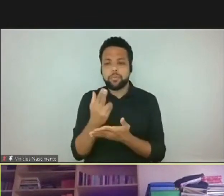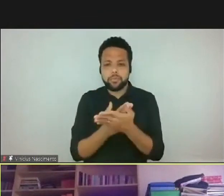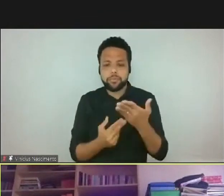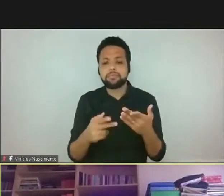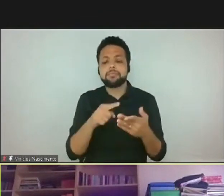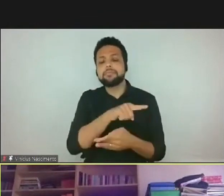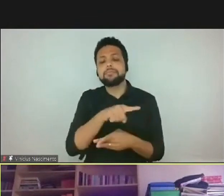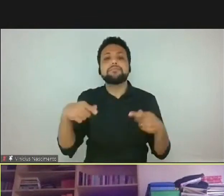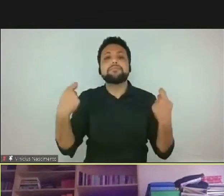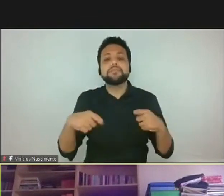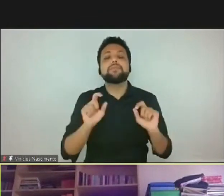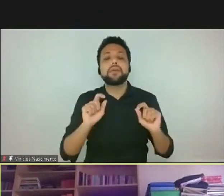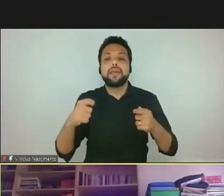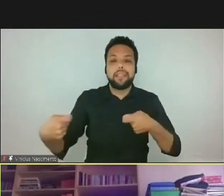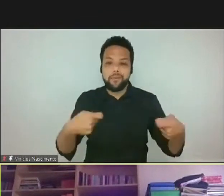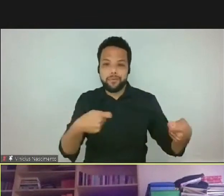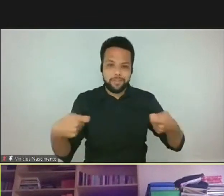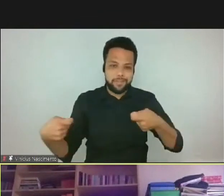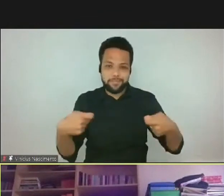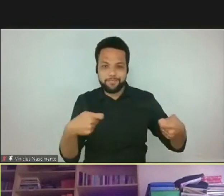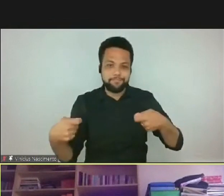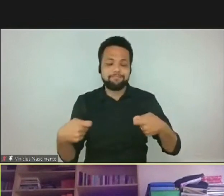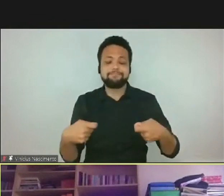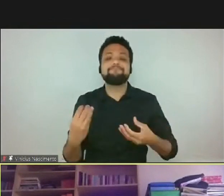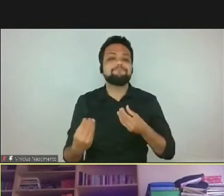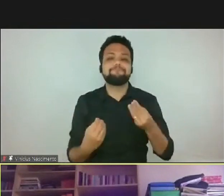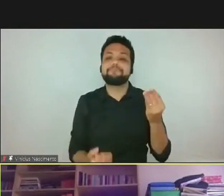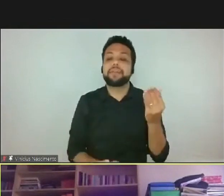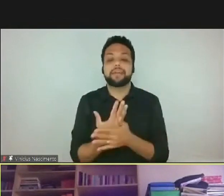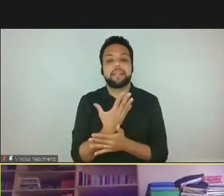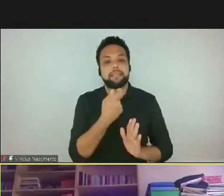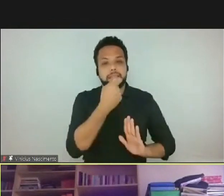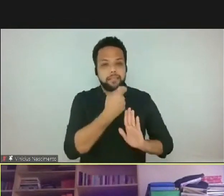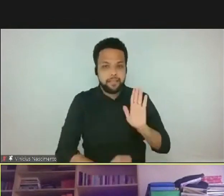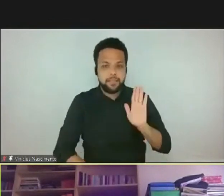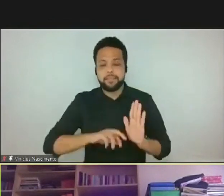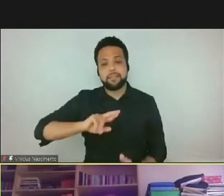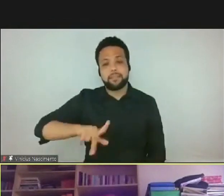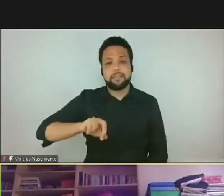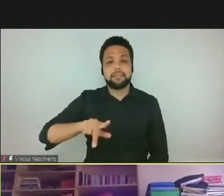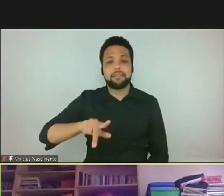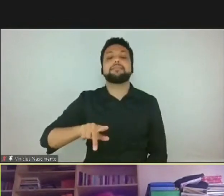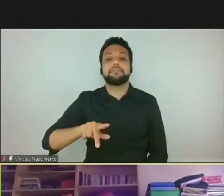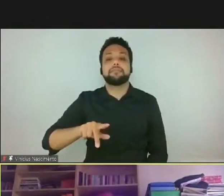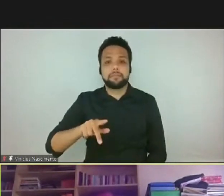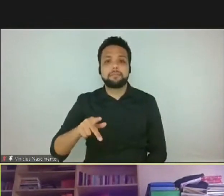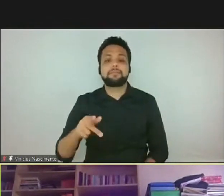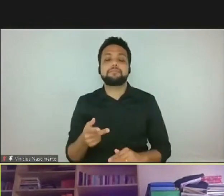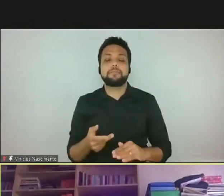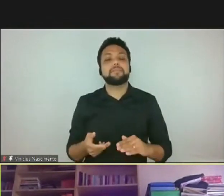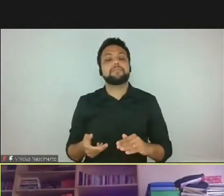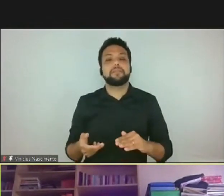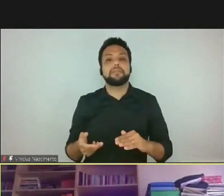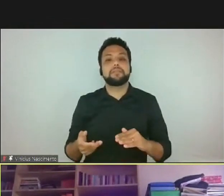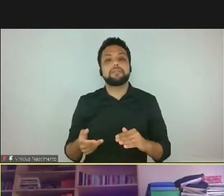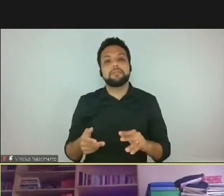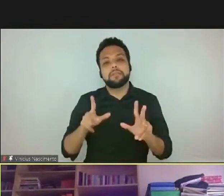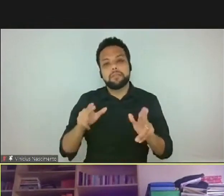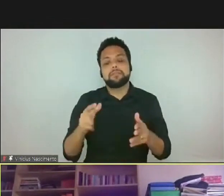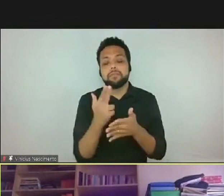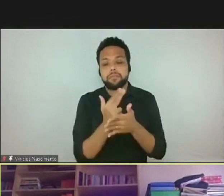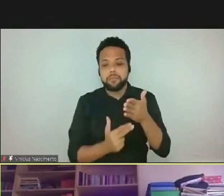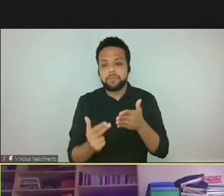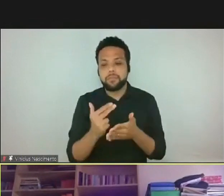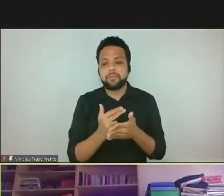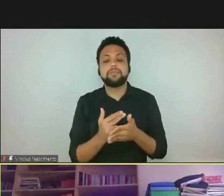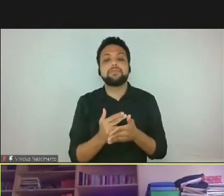que fazer uma negociação para criar um texto que não ficaria uma justaposição de partes, assim como esse desenho foi